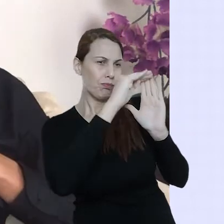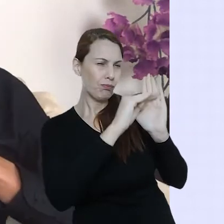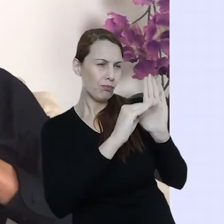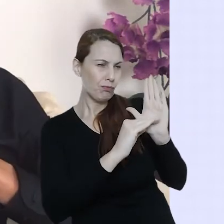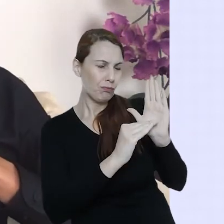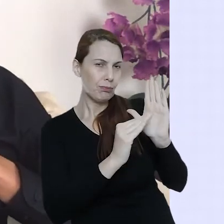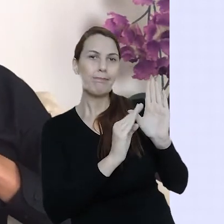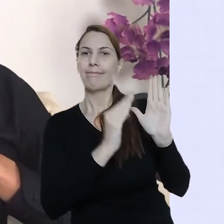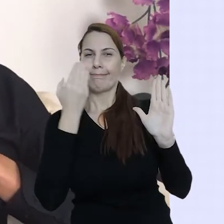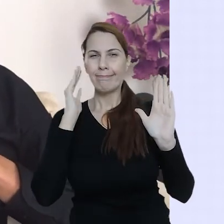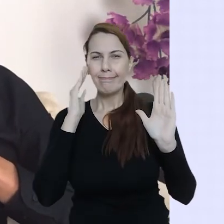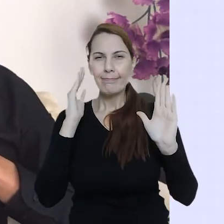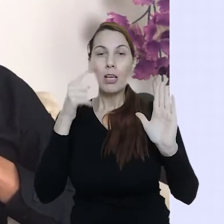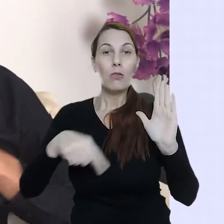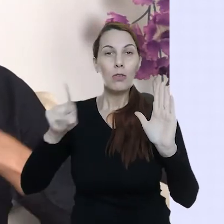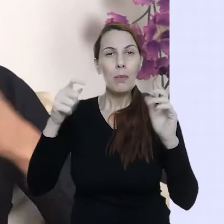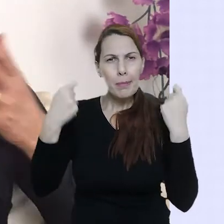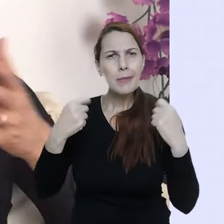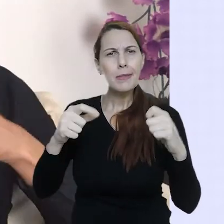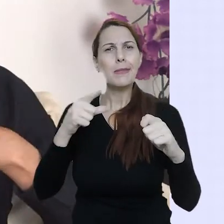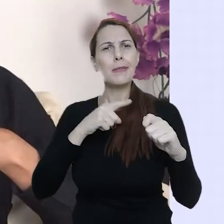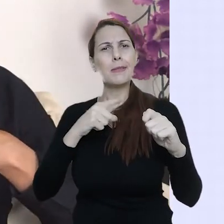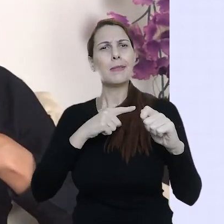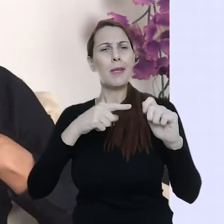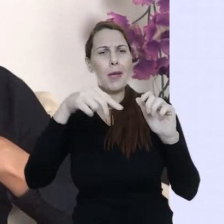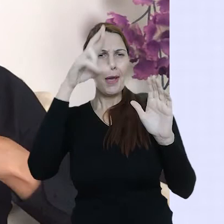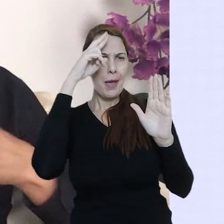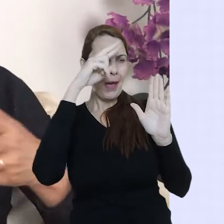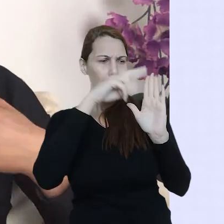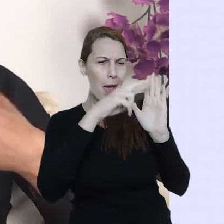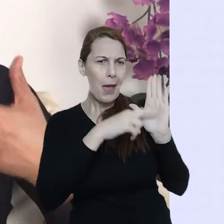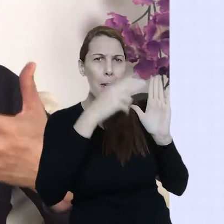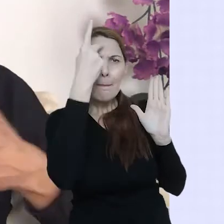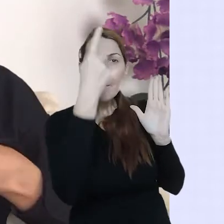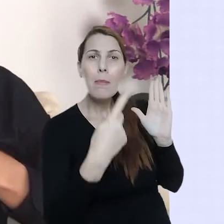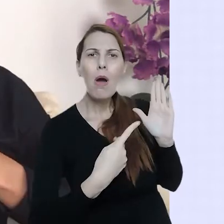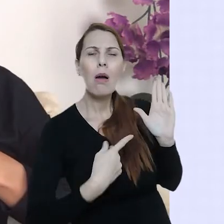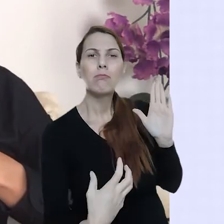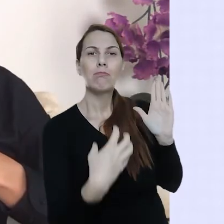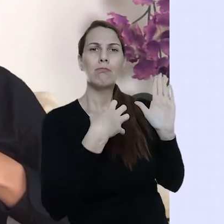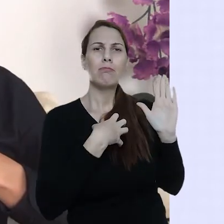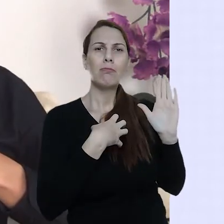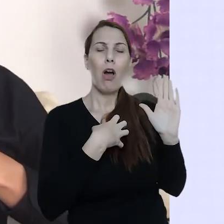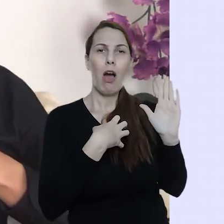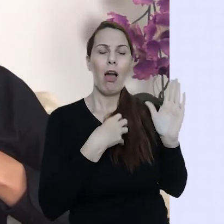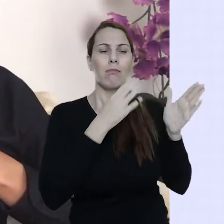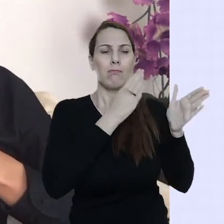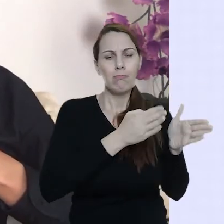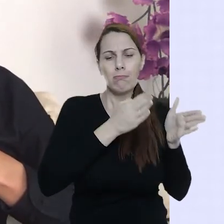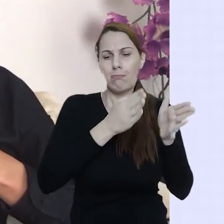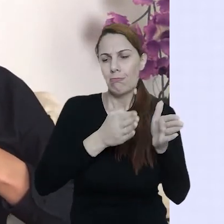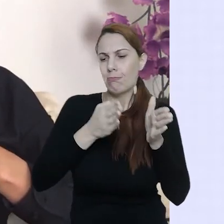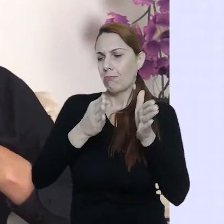Disciplina. Então, você precisa ter disciplina para consigo mesmo, né?